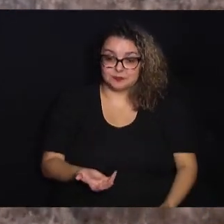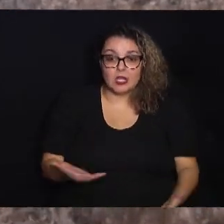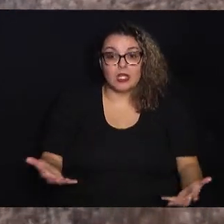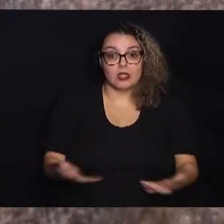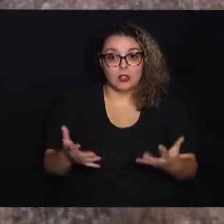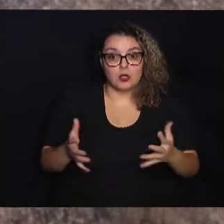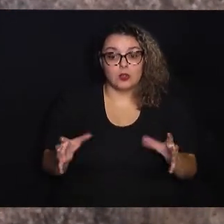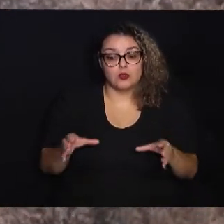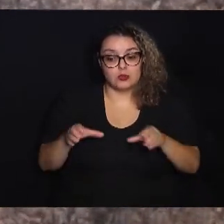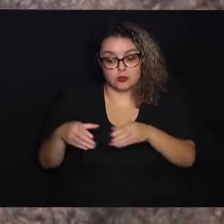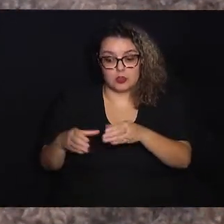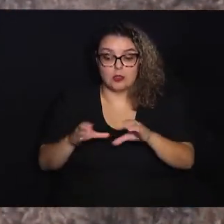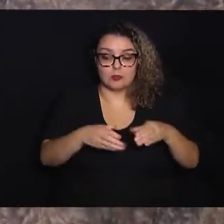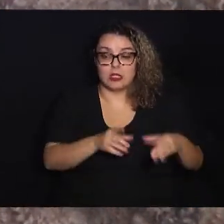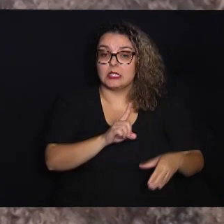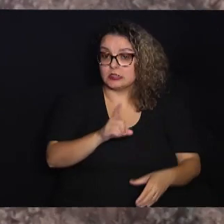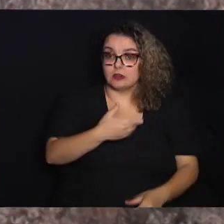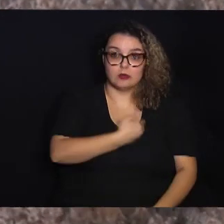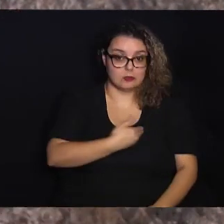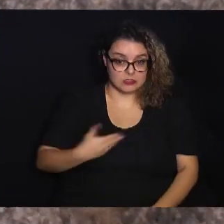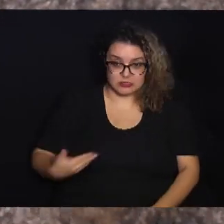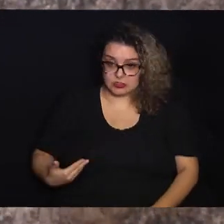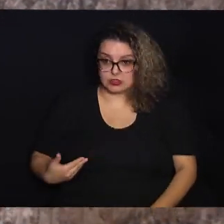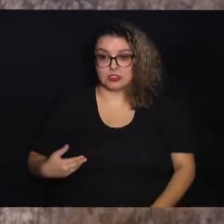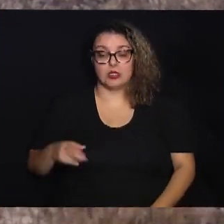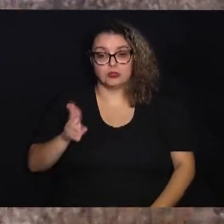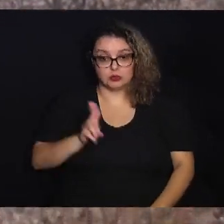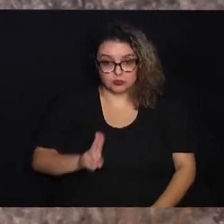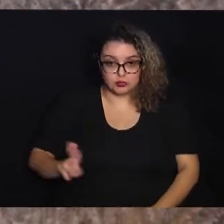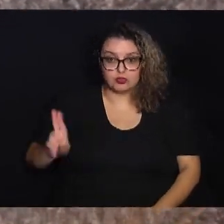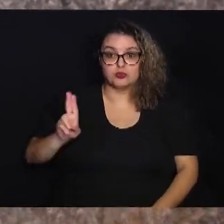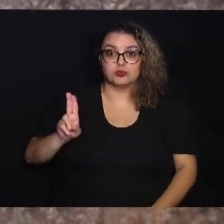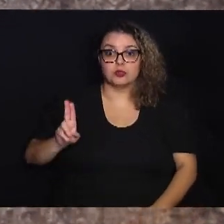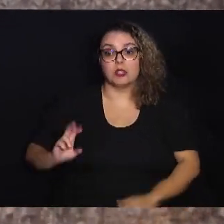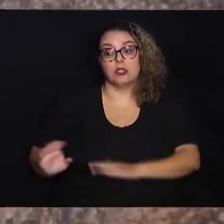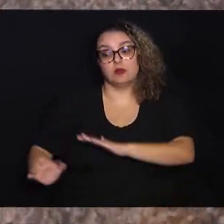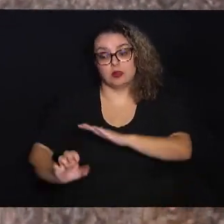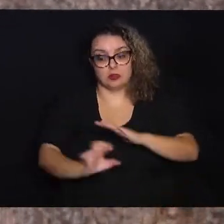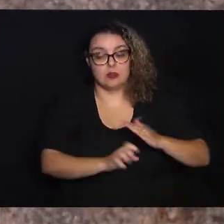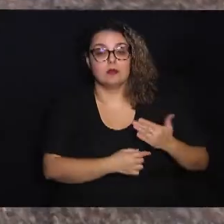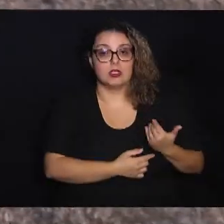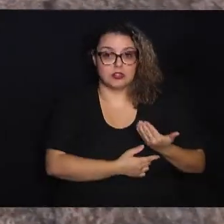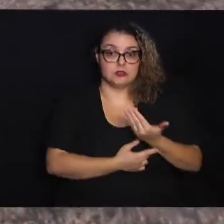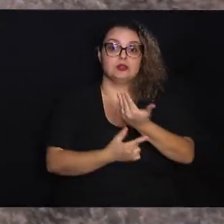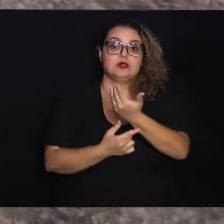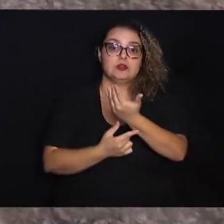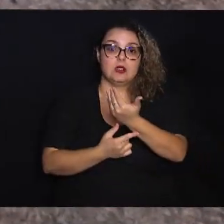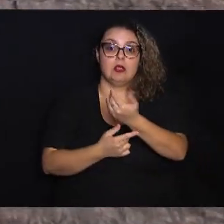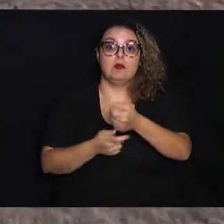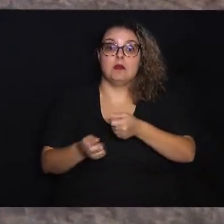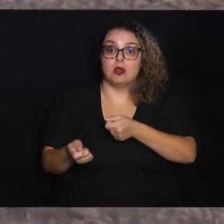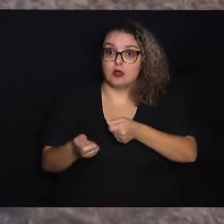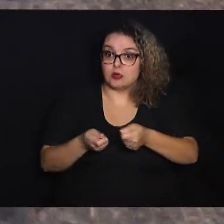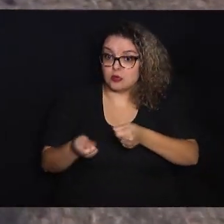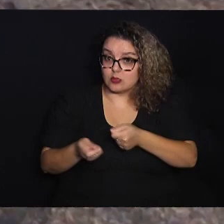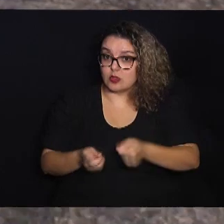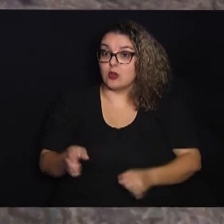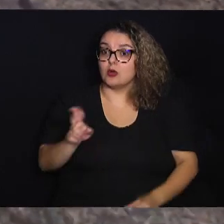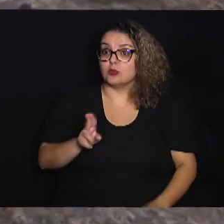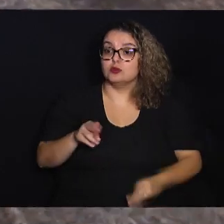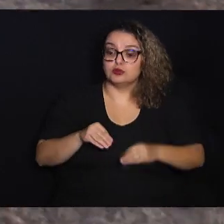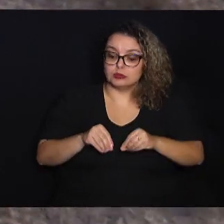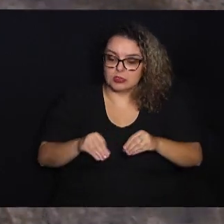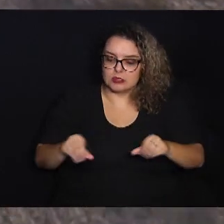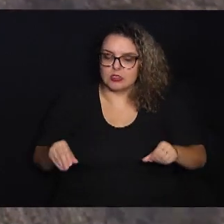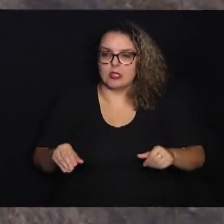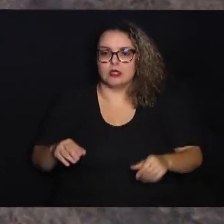A iniciativa, que reúne organizações não governamentais, universidades e empresas de tecnologia para monitorar o